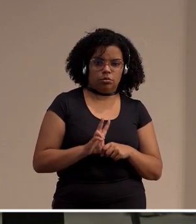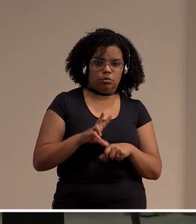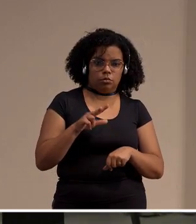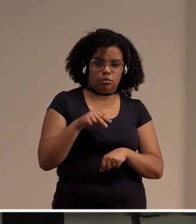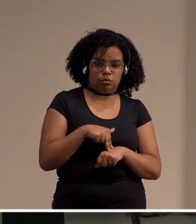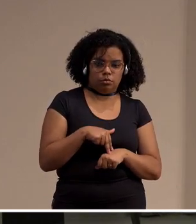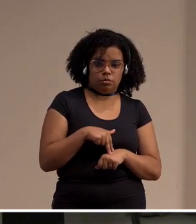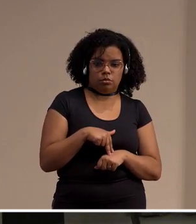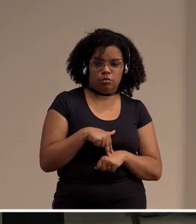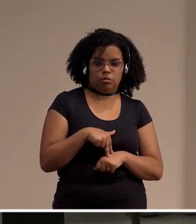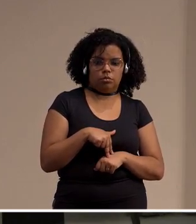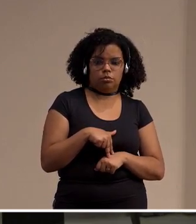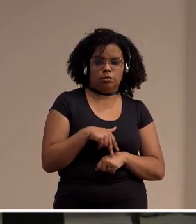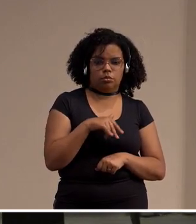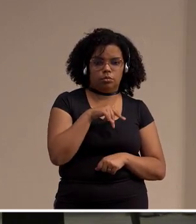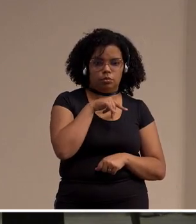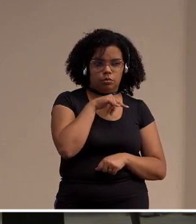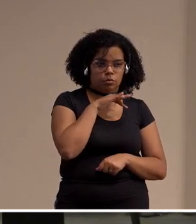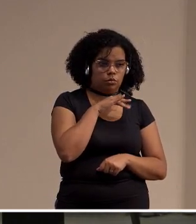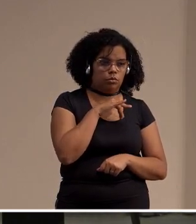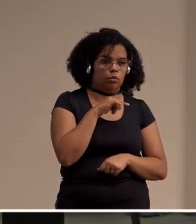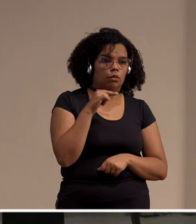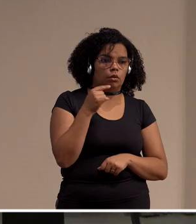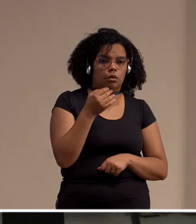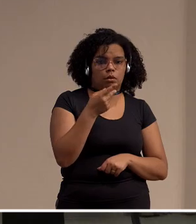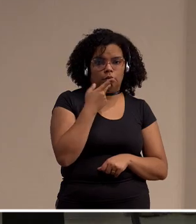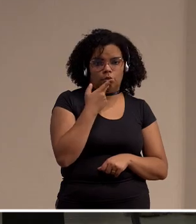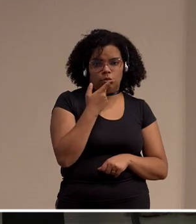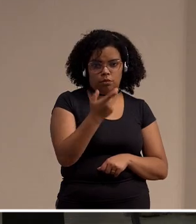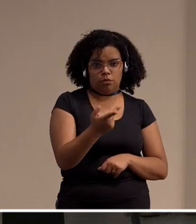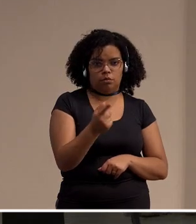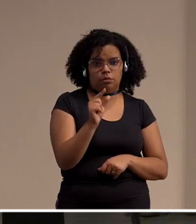personagem terrível à parte. Eu queria que tu comentasse um pouco